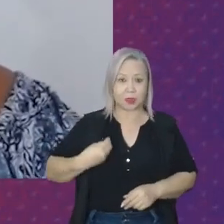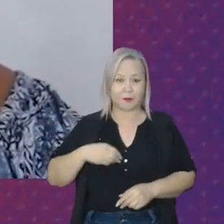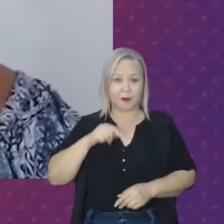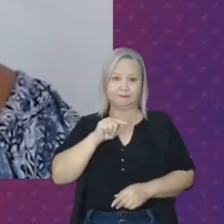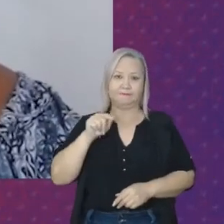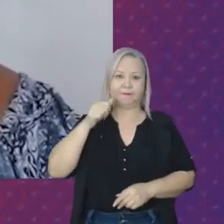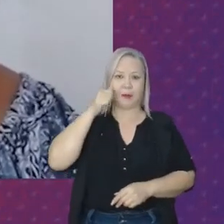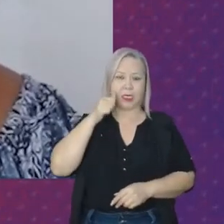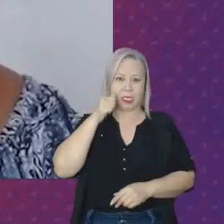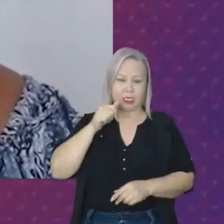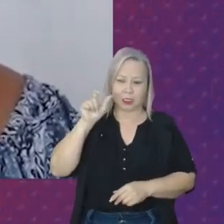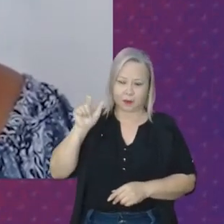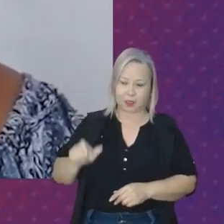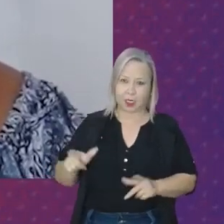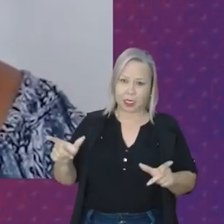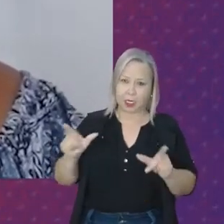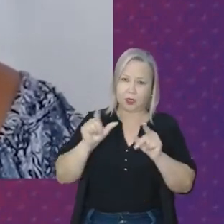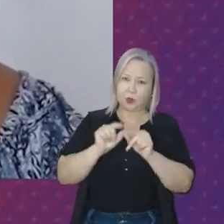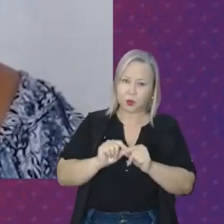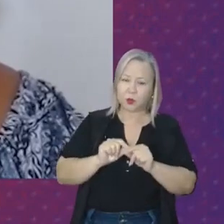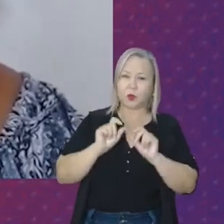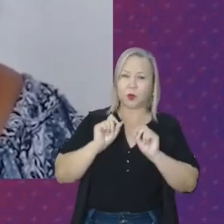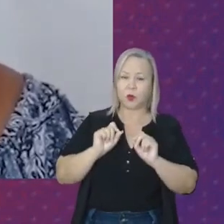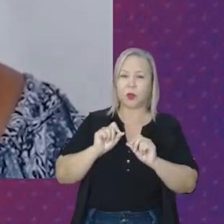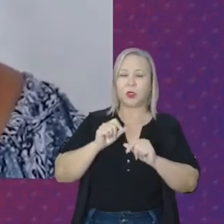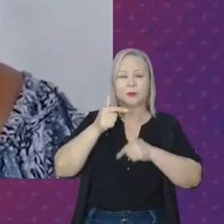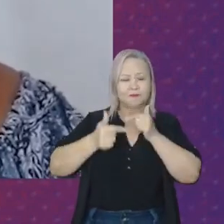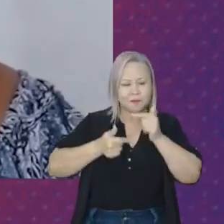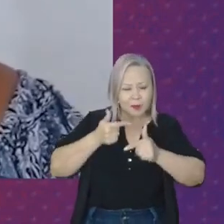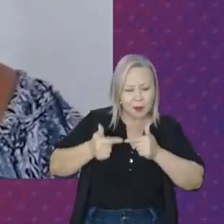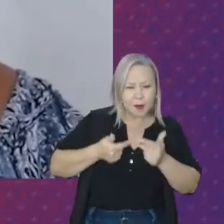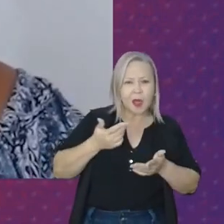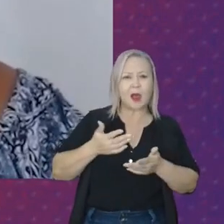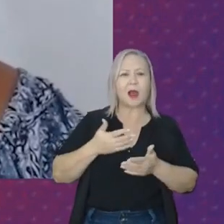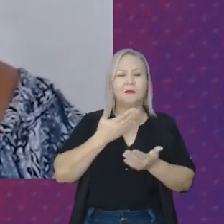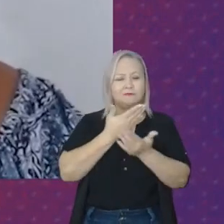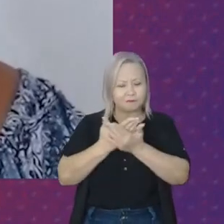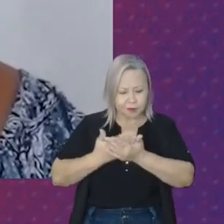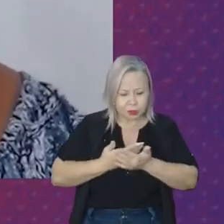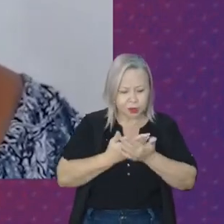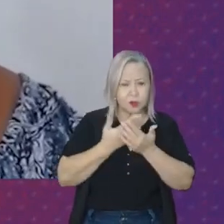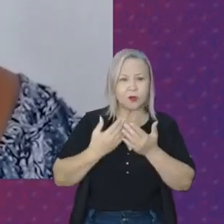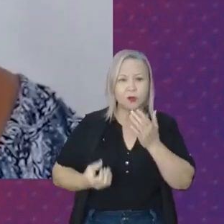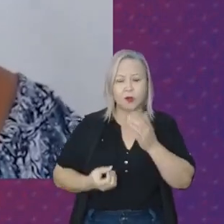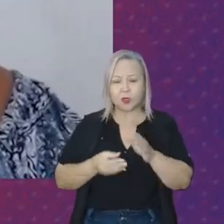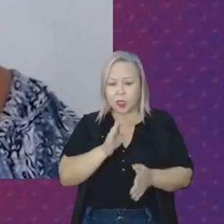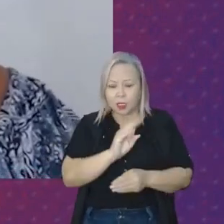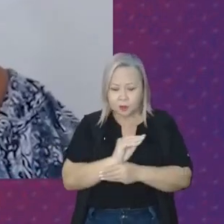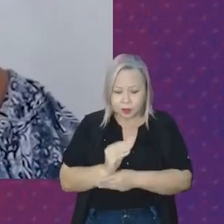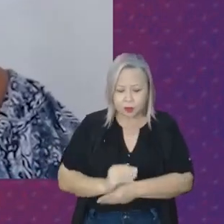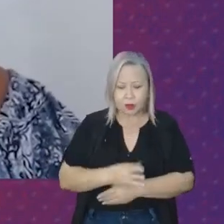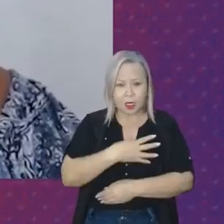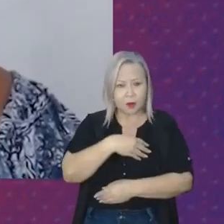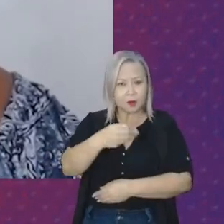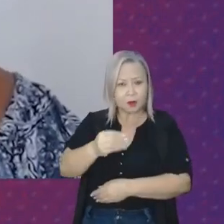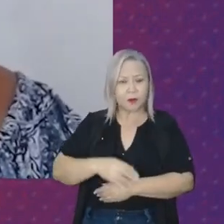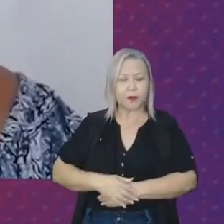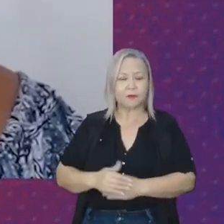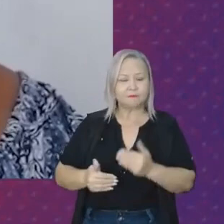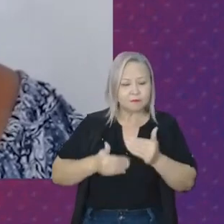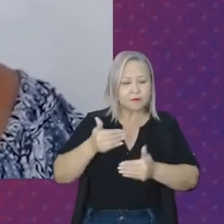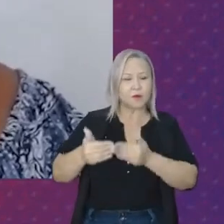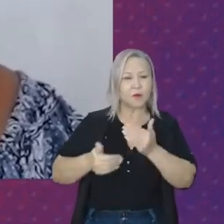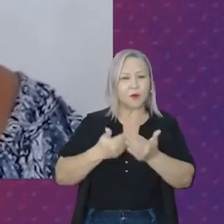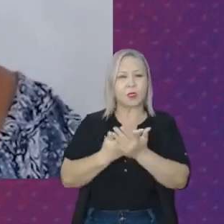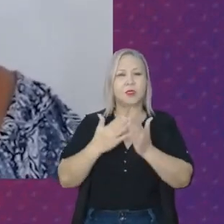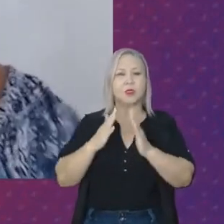mulher, né? Reduz o rendimento no trabalho, em estudo, na criação dos seus filhos, no desenvolvimento